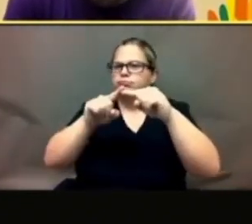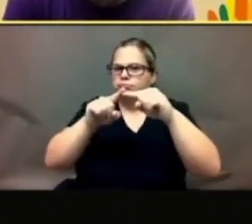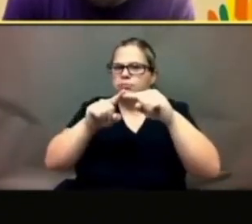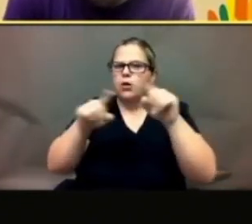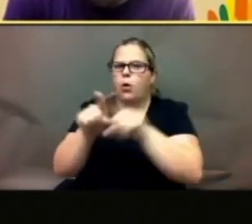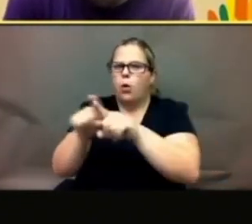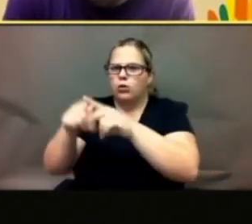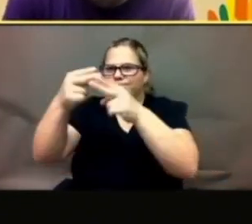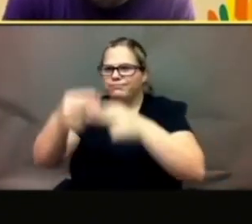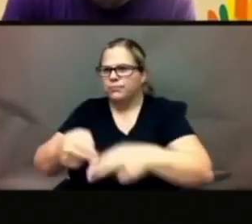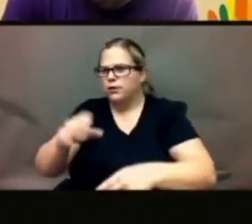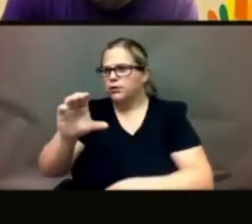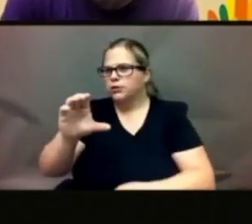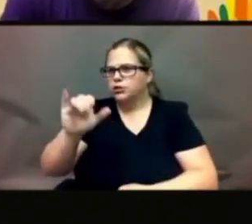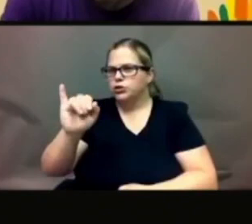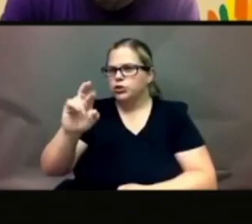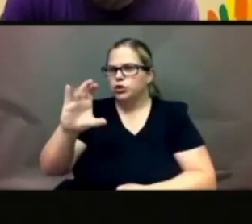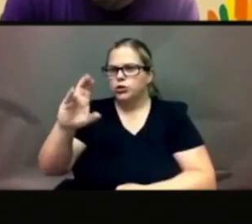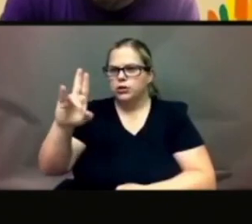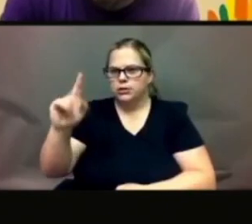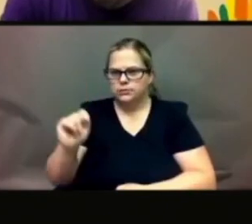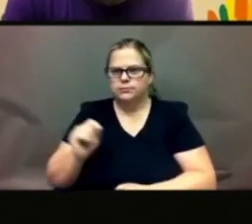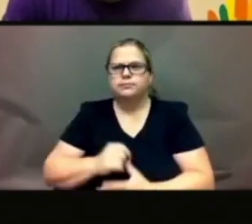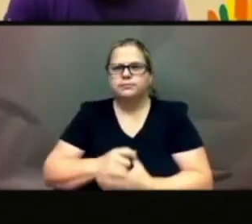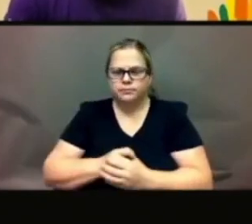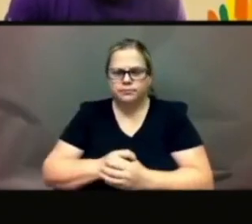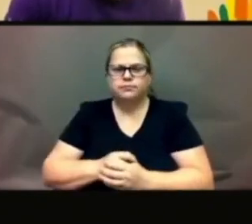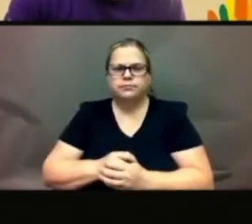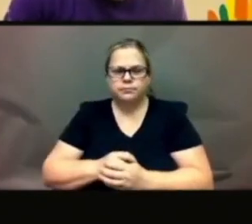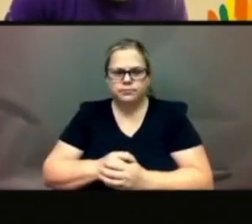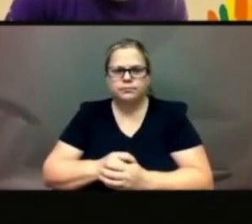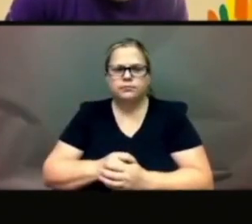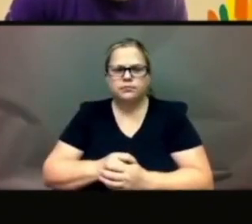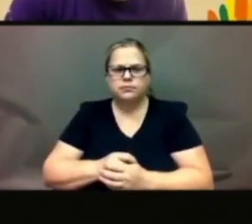Isso, esse loop também pode ser chamado de circuito.